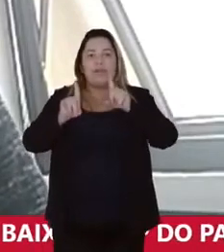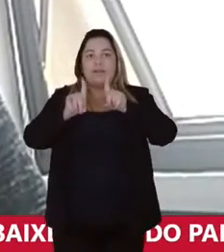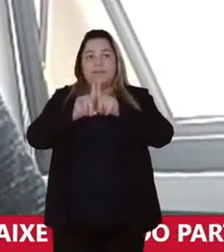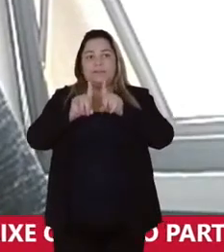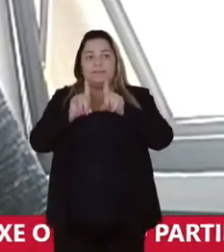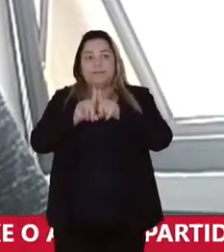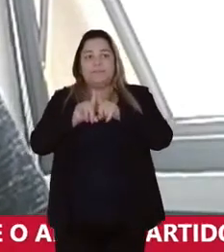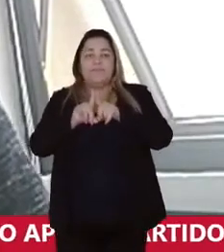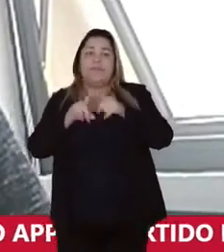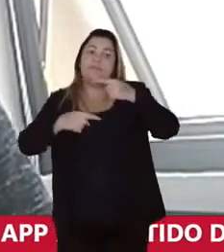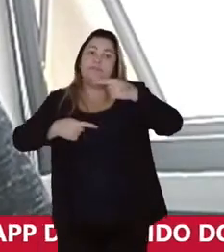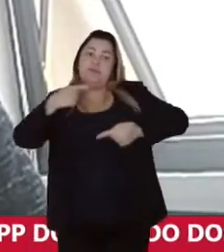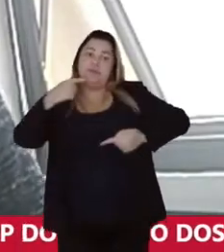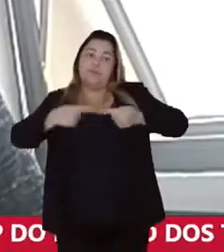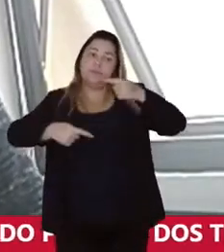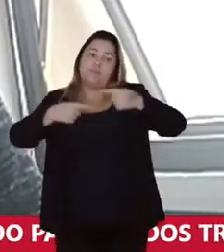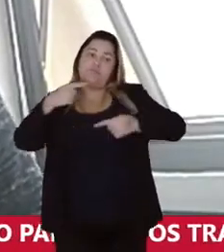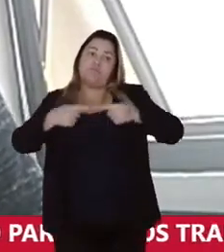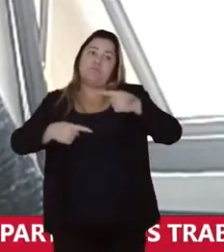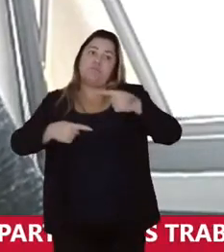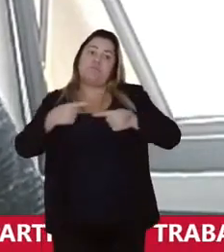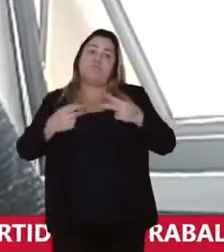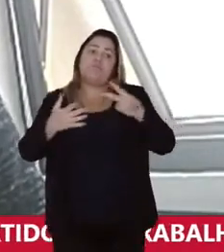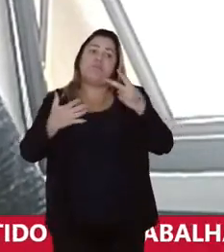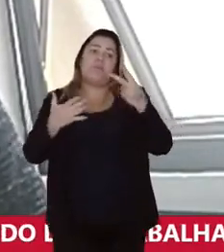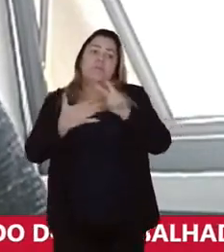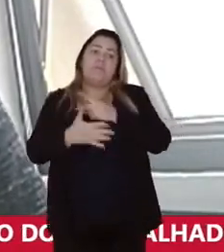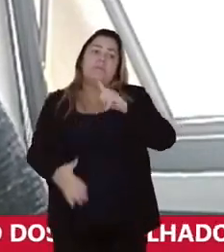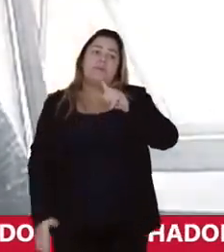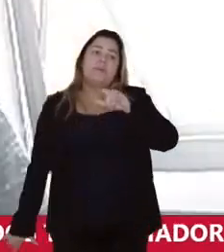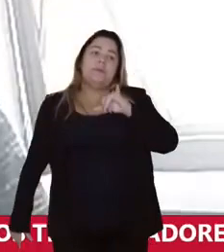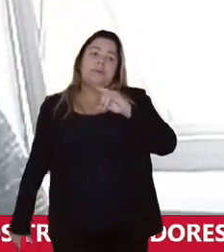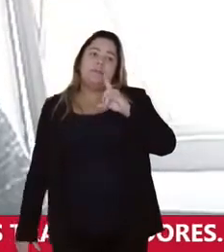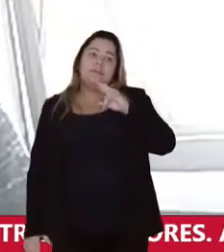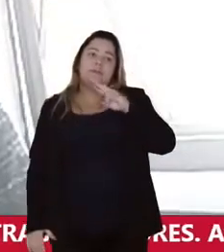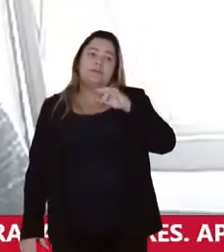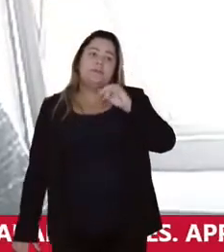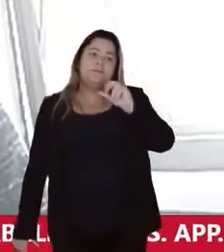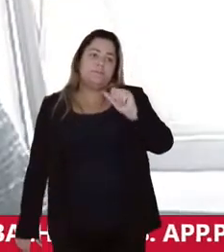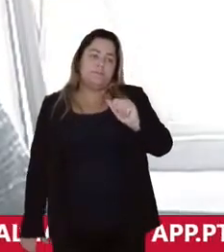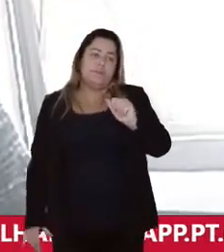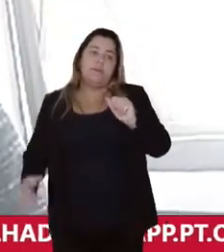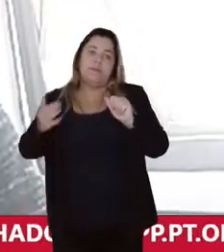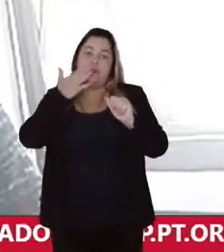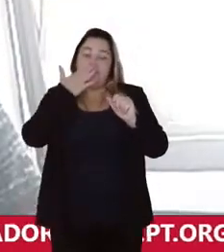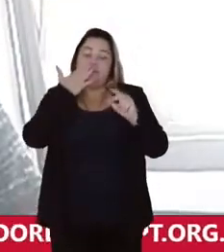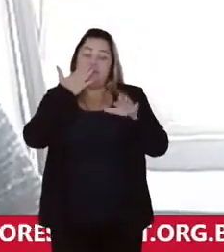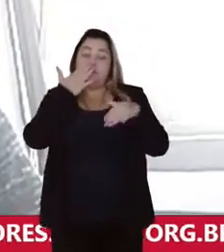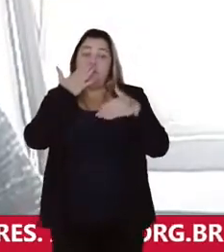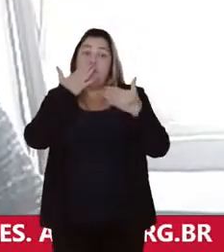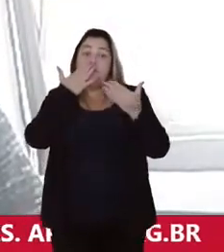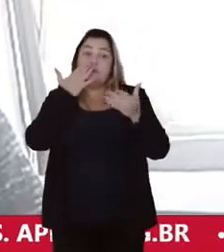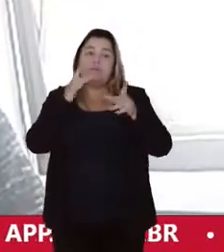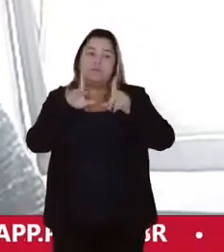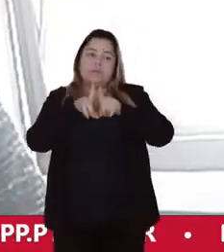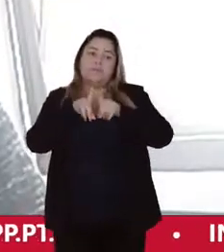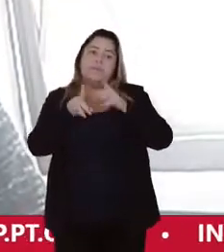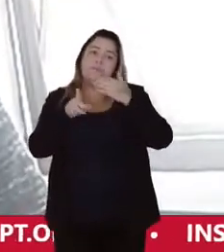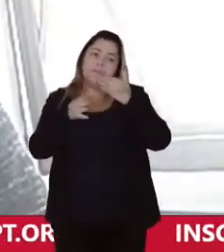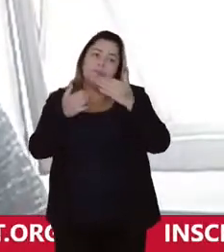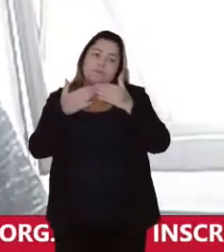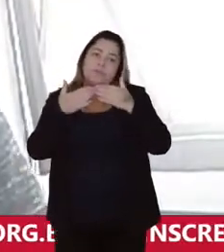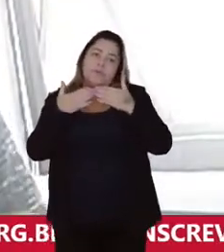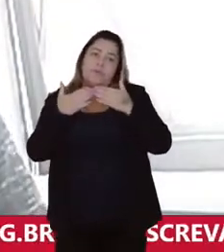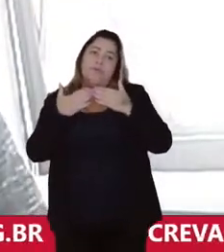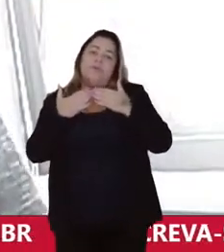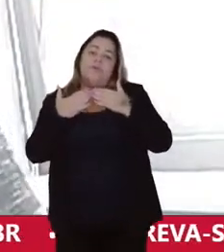que esse debate acompanhe a sua liderança durante todo o período dela. Então, é algo que é um pedido que